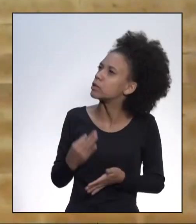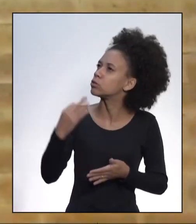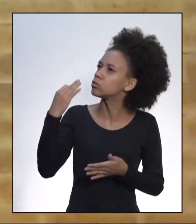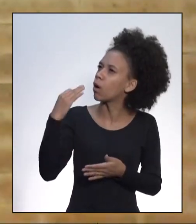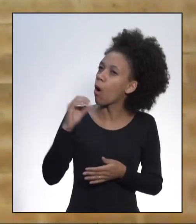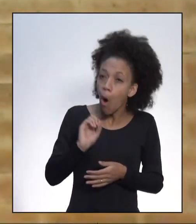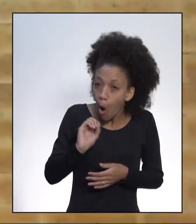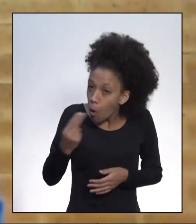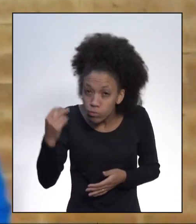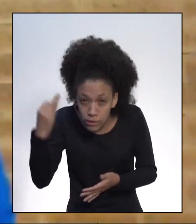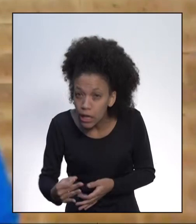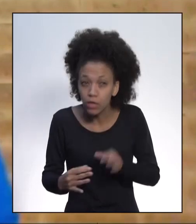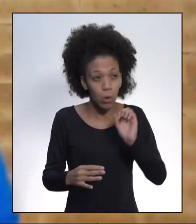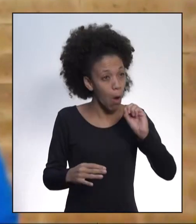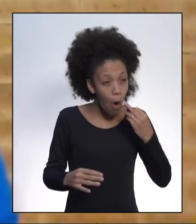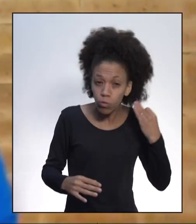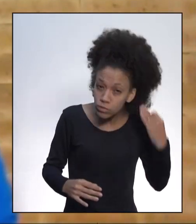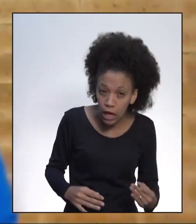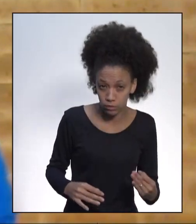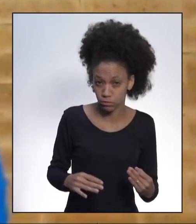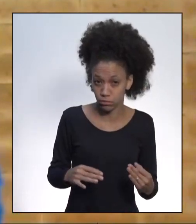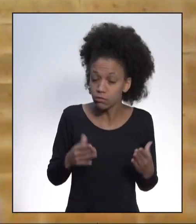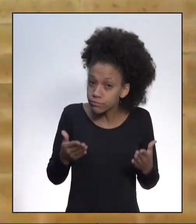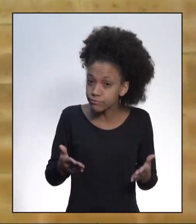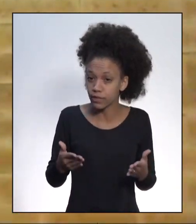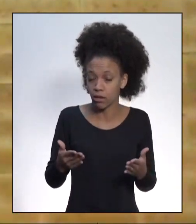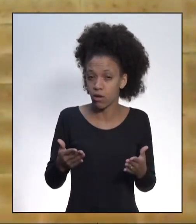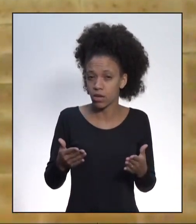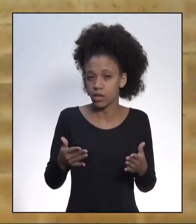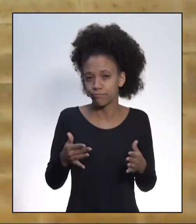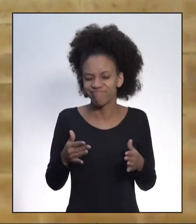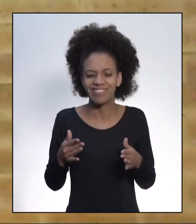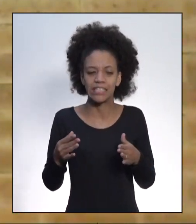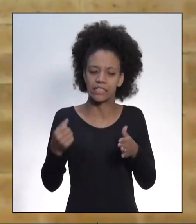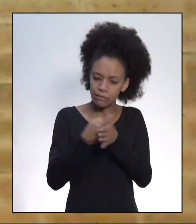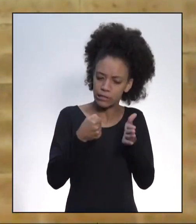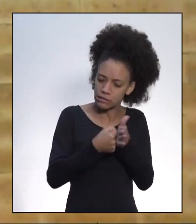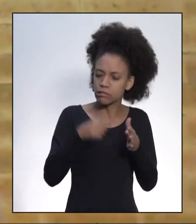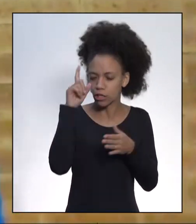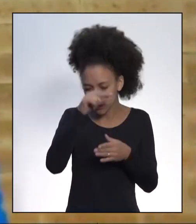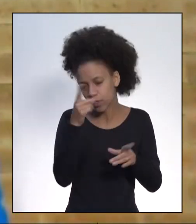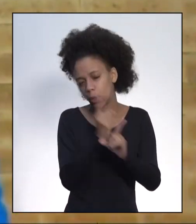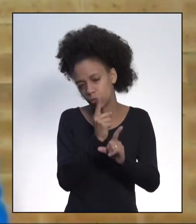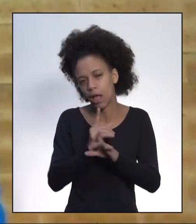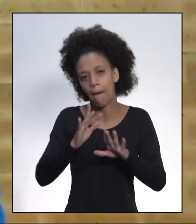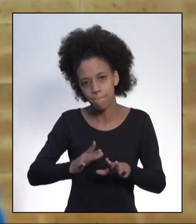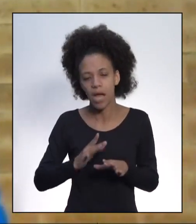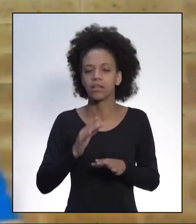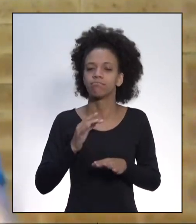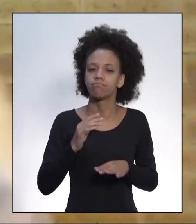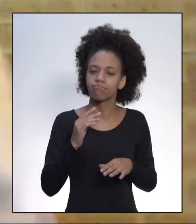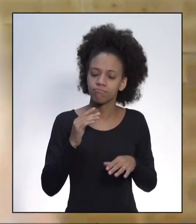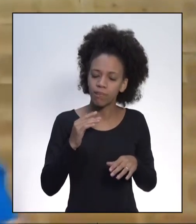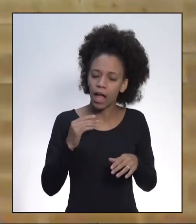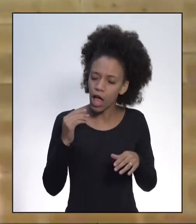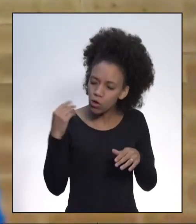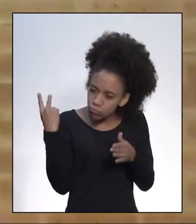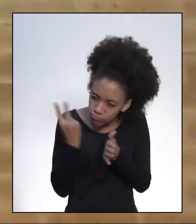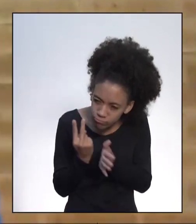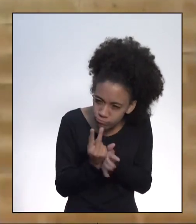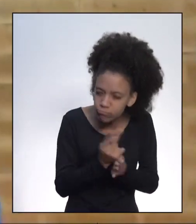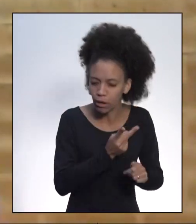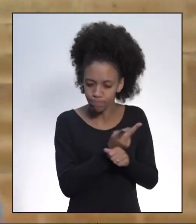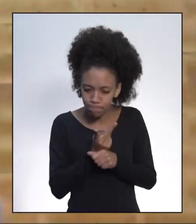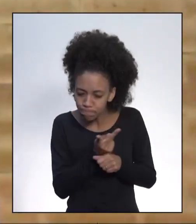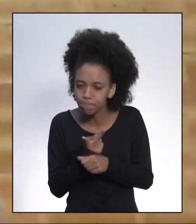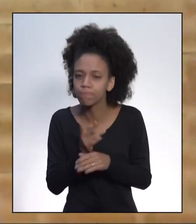dá certo ou dá certo. E apesar de ter essas turbulências, eu sempre busquei correr atrás. Então, com isso, né, eu sempre tive um